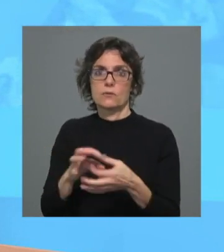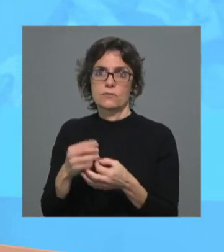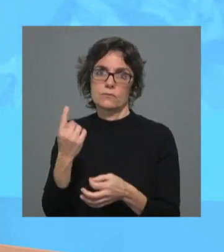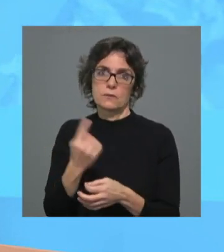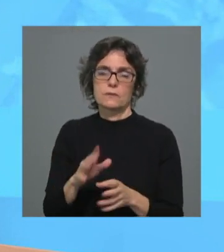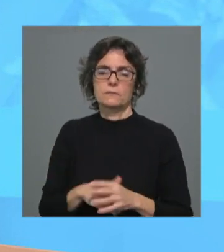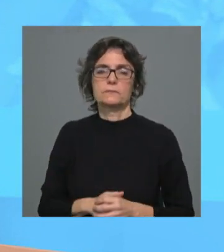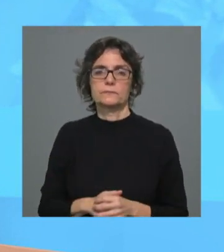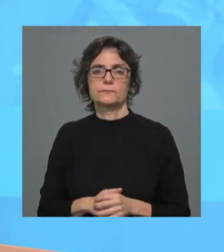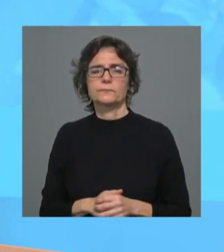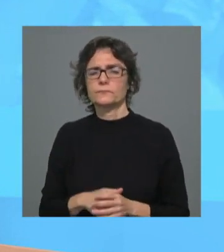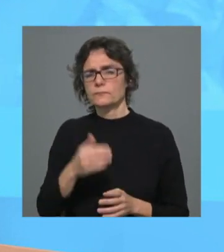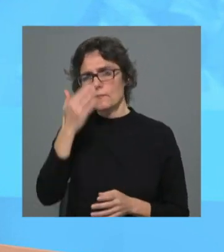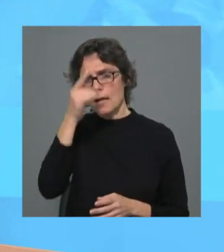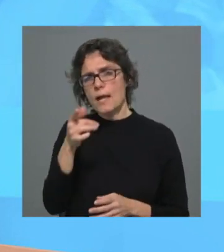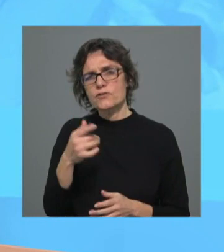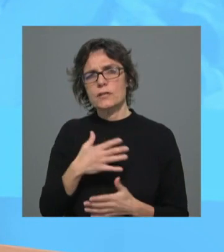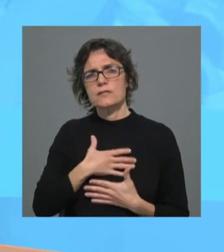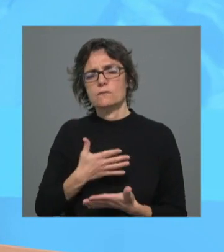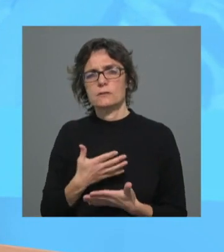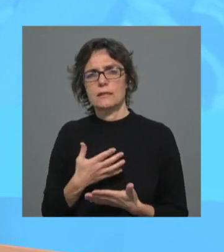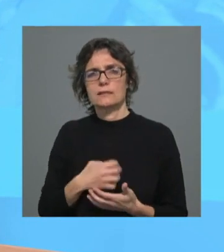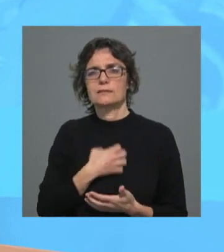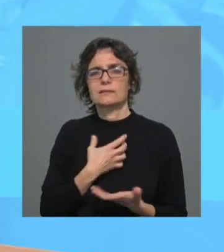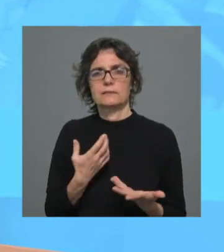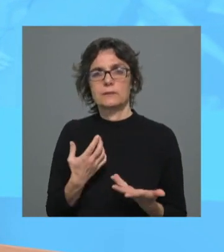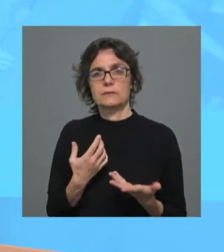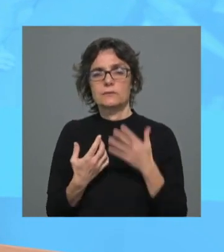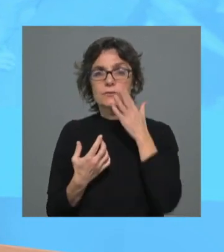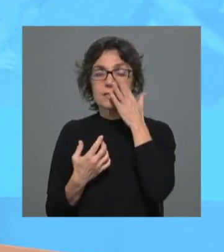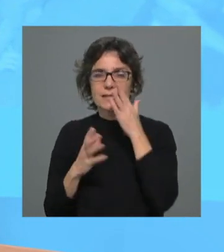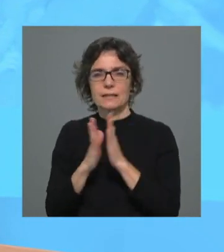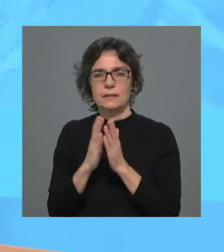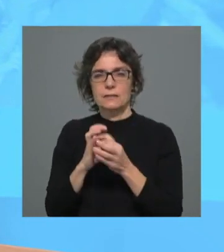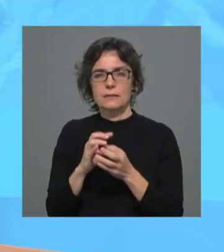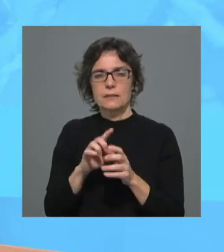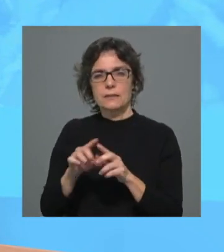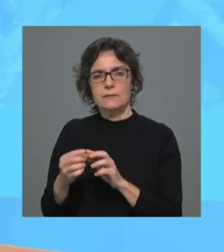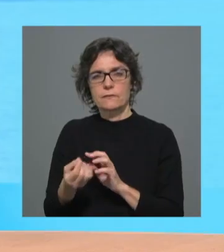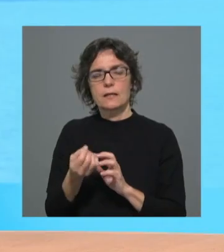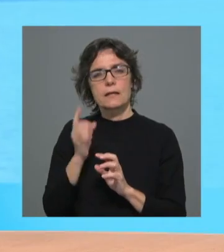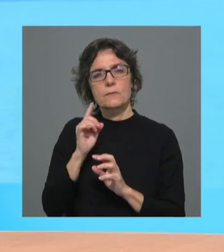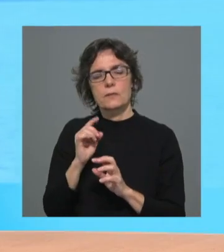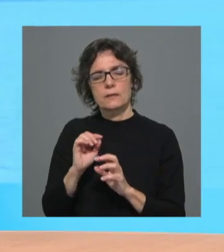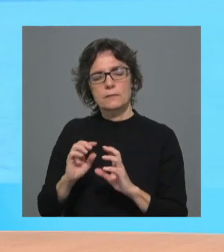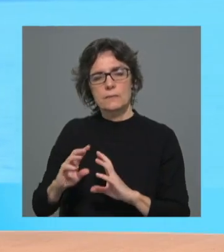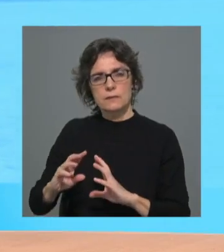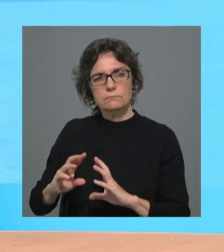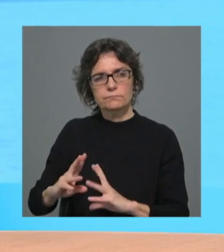sintonia ecuménica é muito importante para um o crescimento do cristianismo que